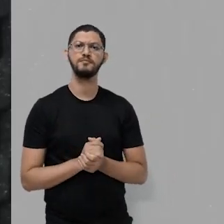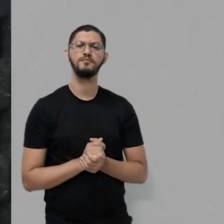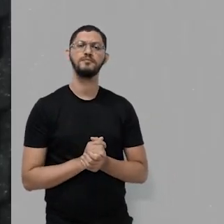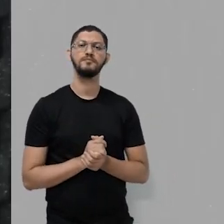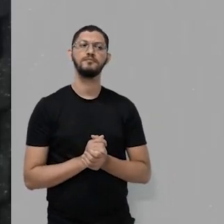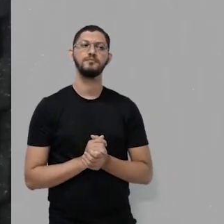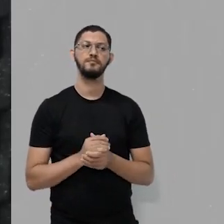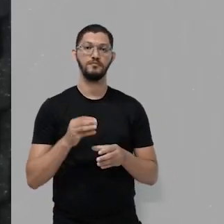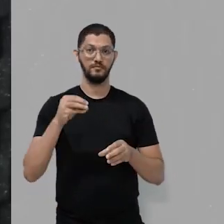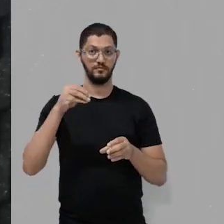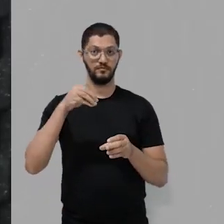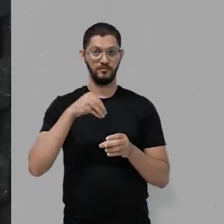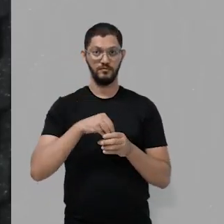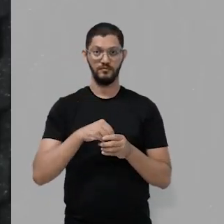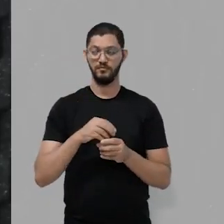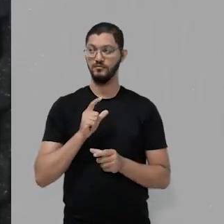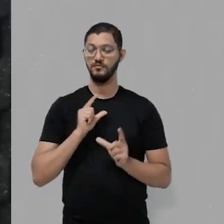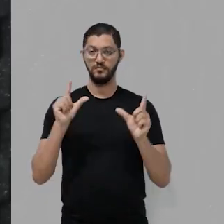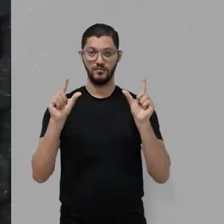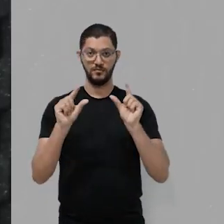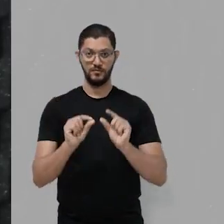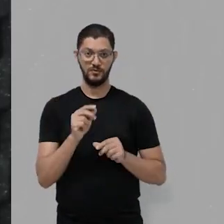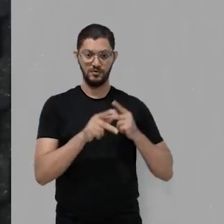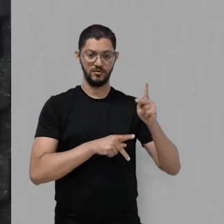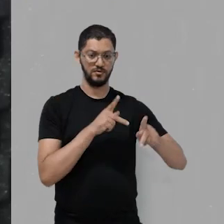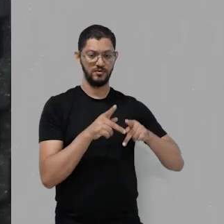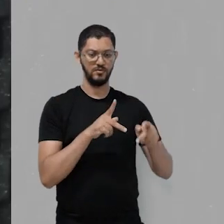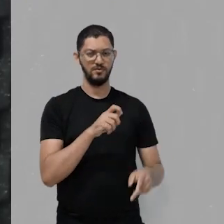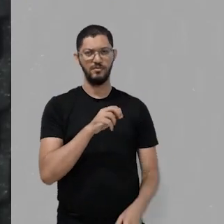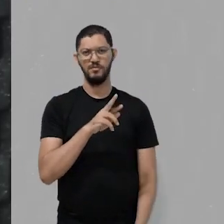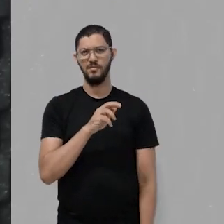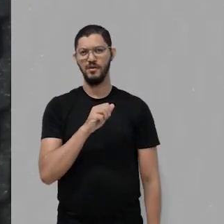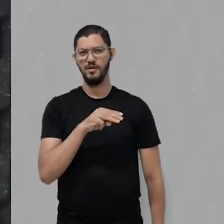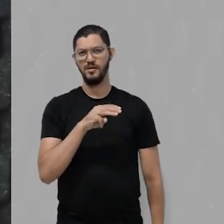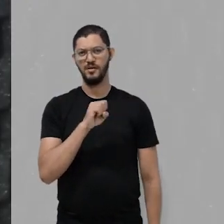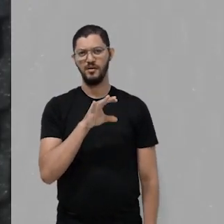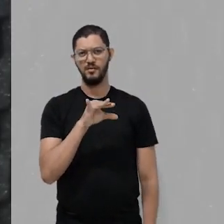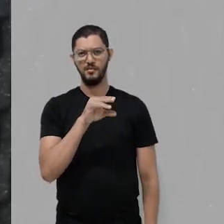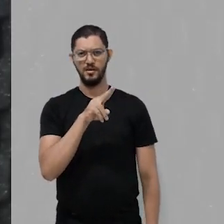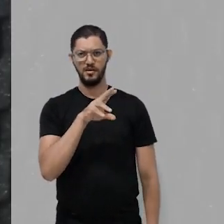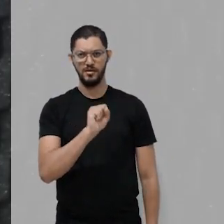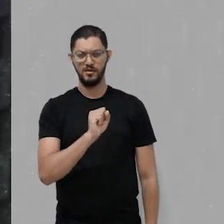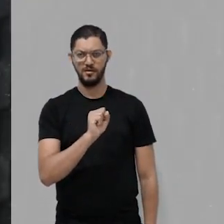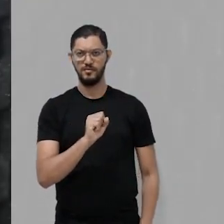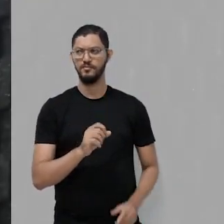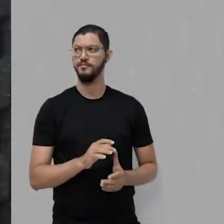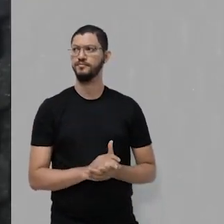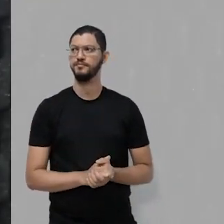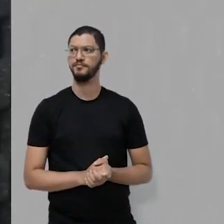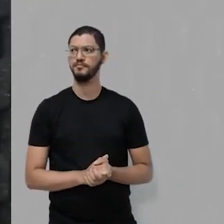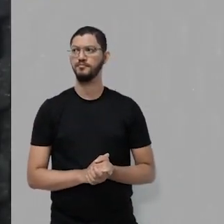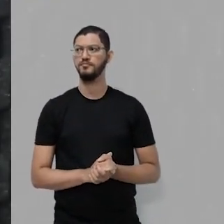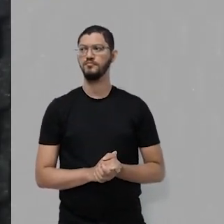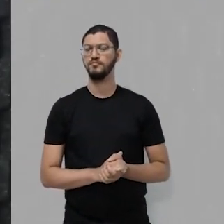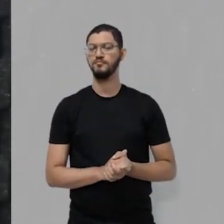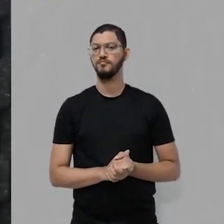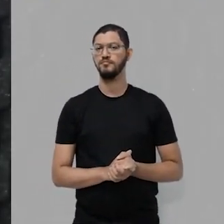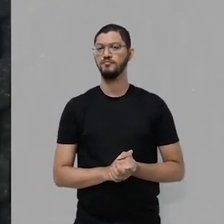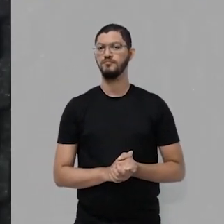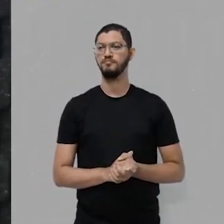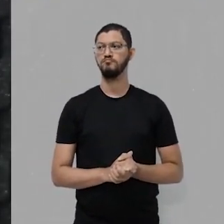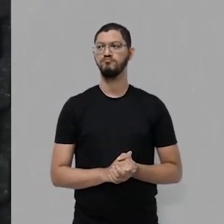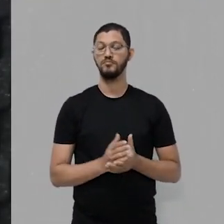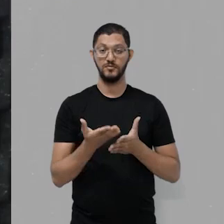foram colocados, eles diminuíram a população de paramécios. Só que os remanescentes, aqueles que